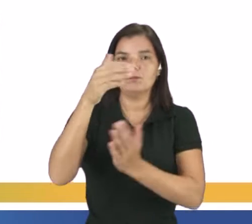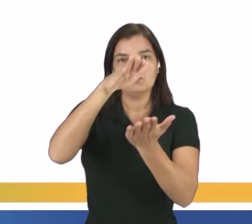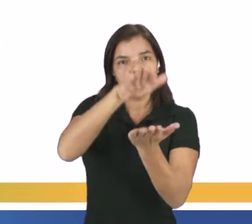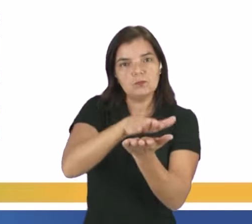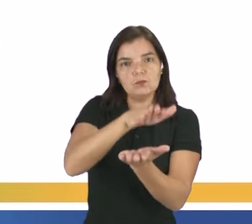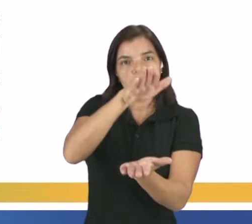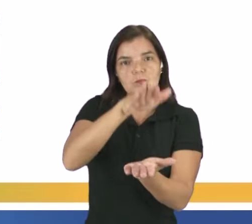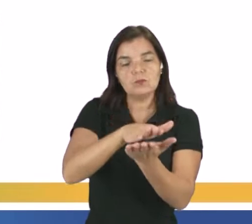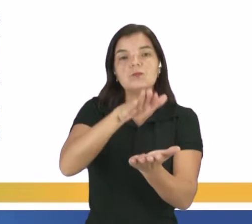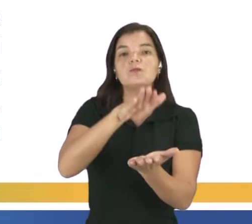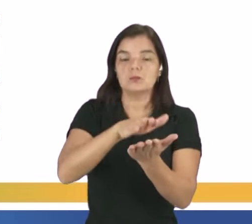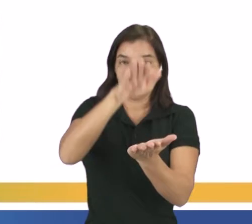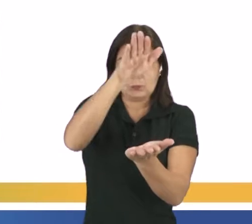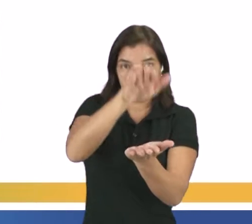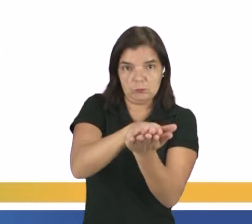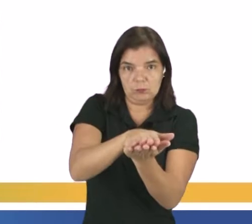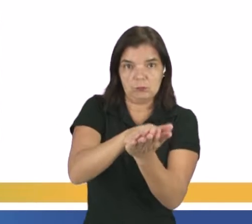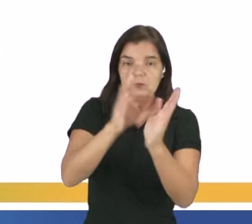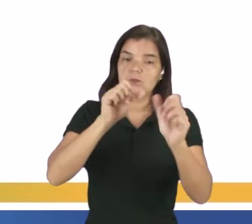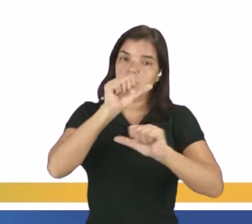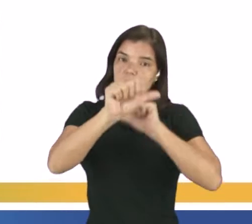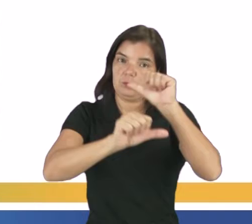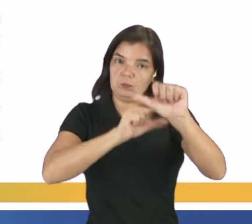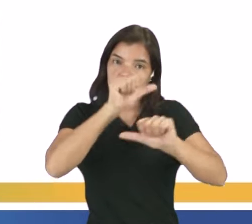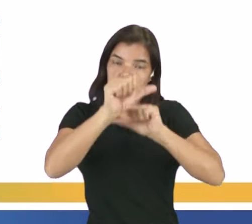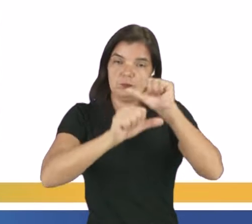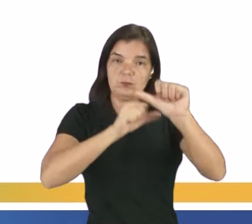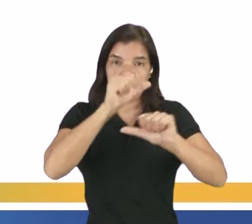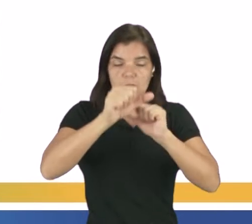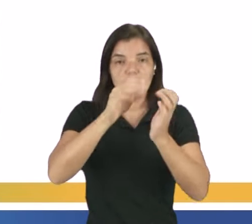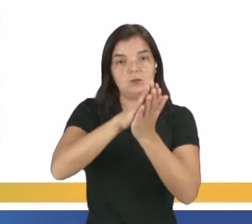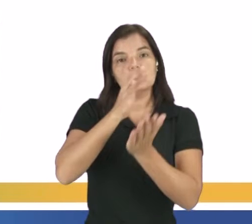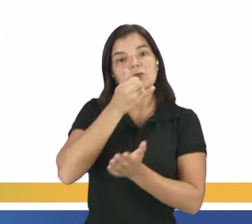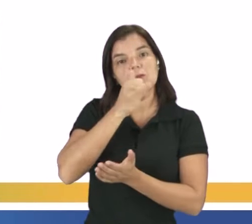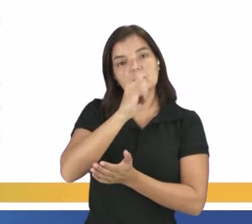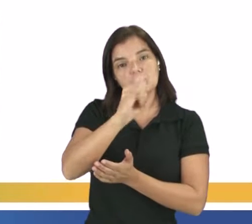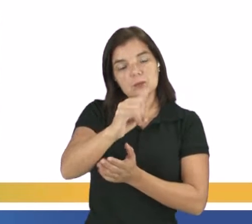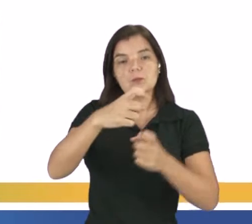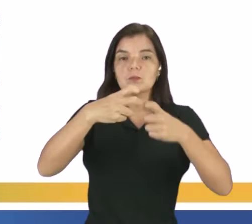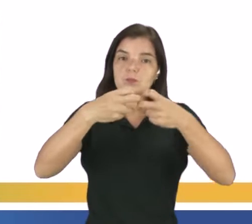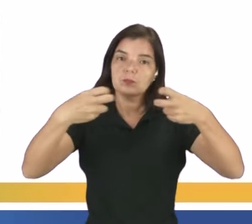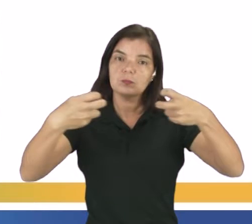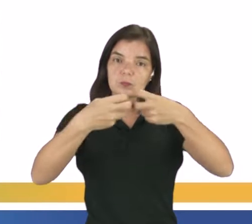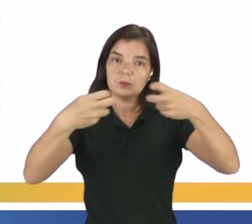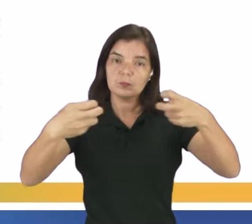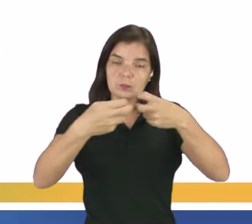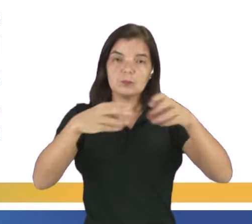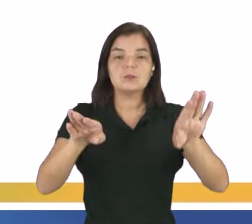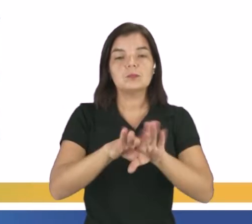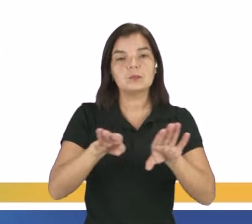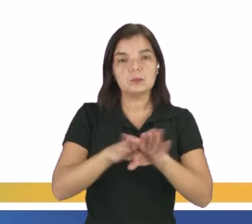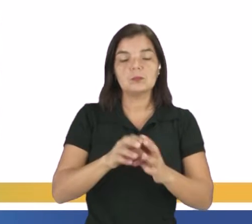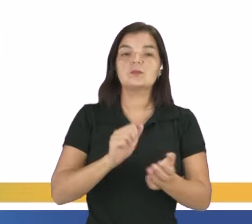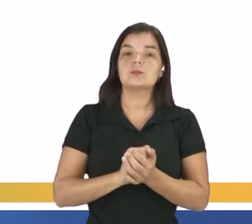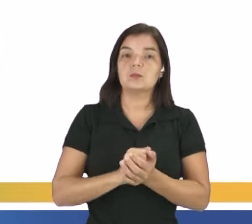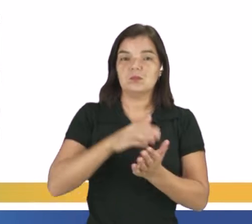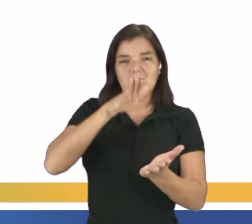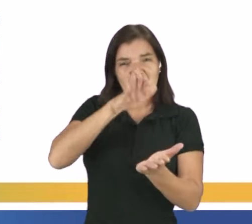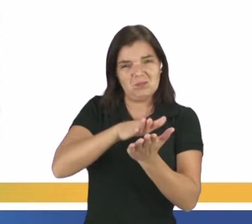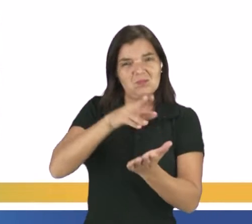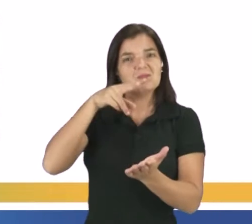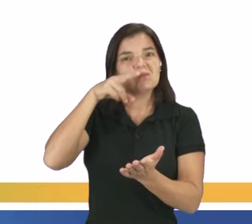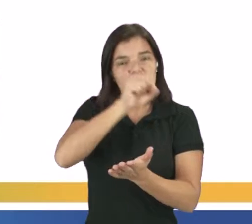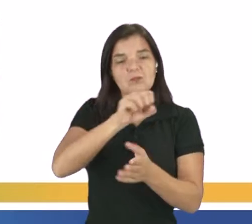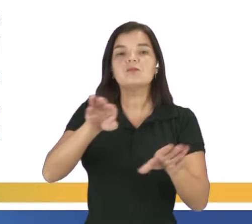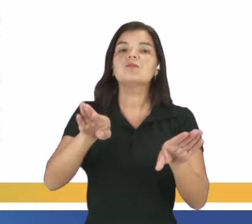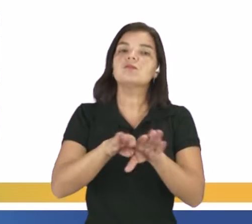elásticos, eles se deformam, passando a estocar energia potencial elástica. Caso cesse a força, a